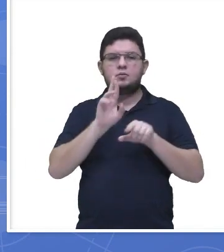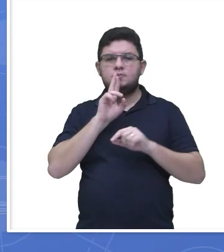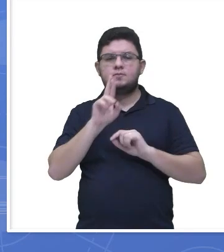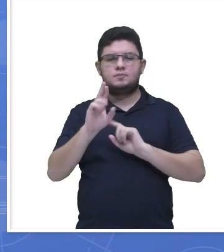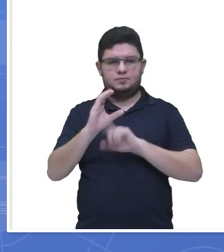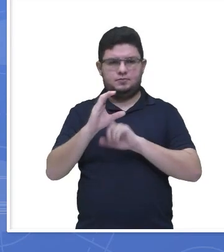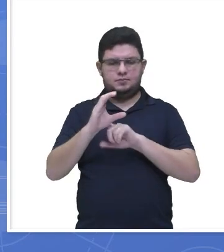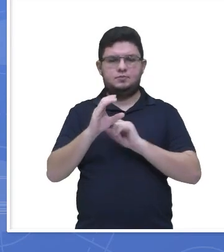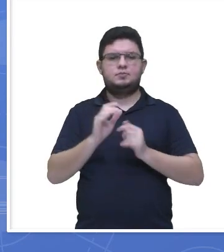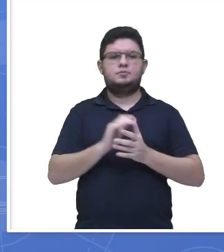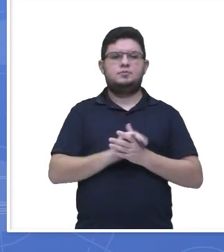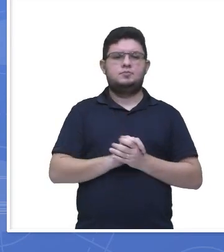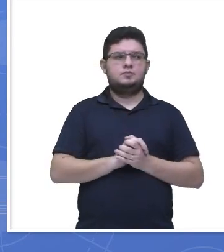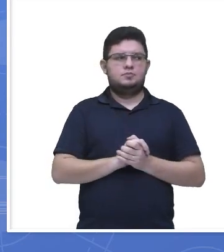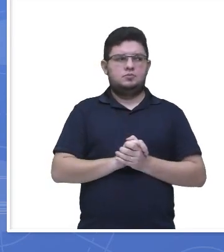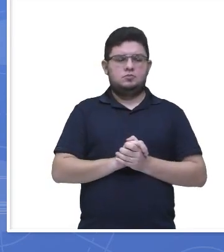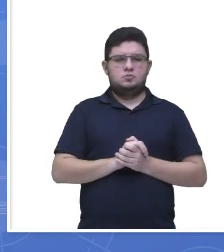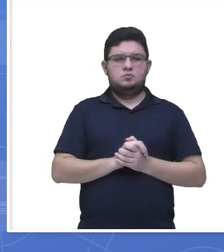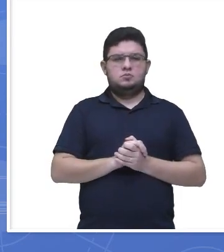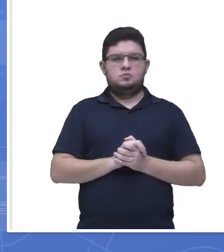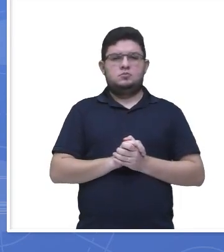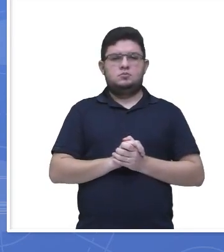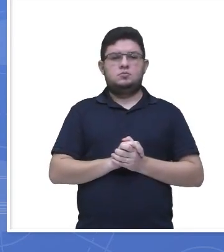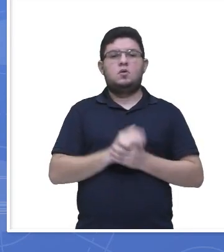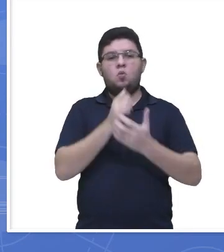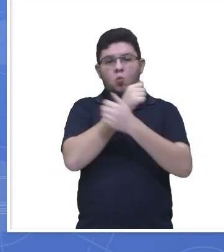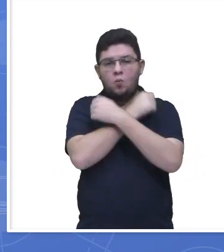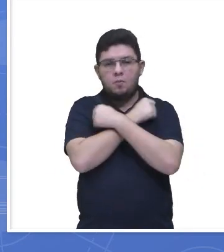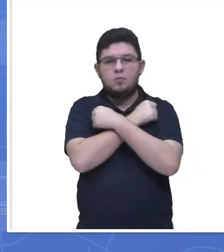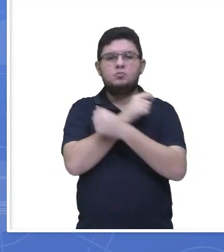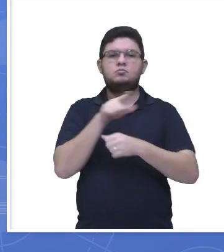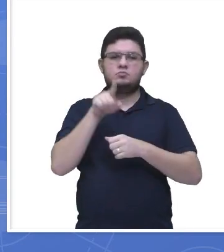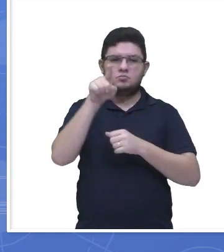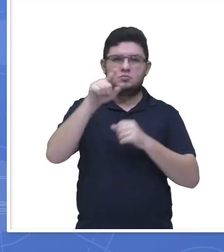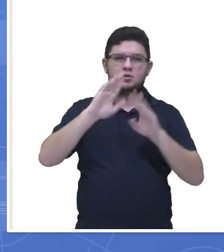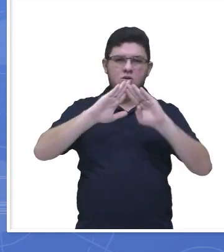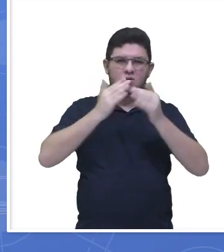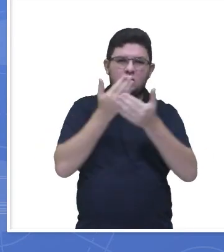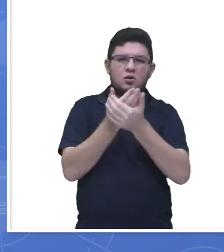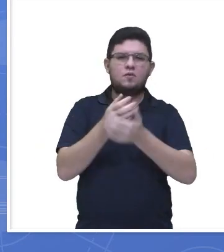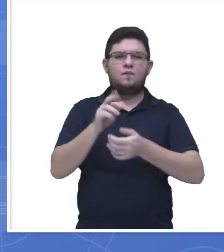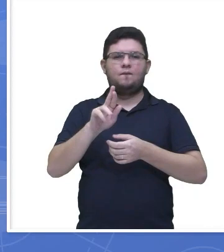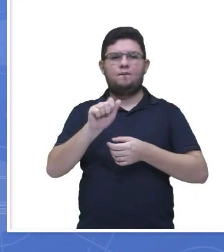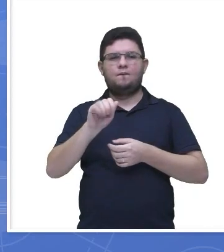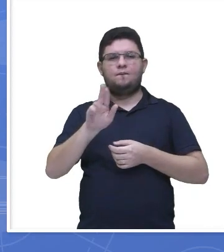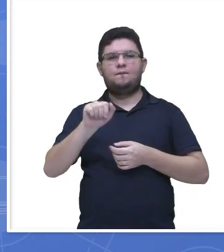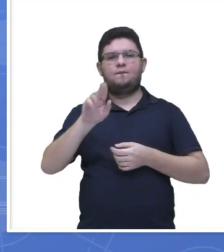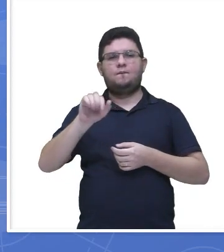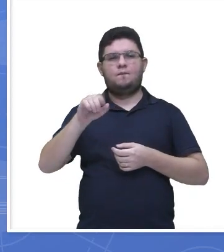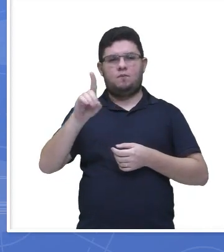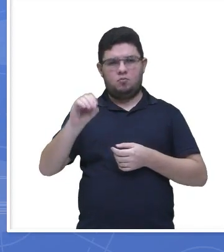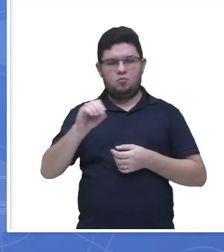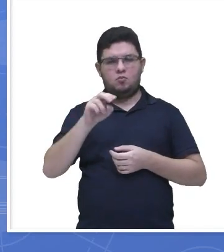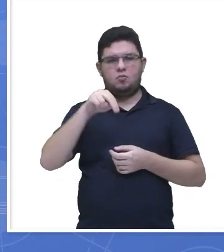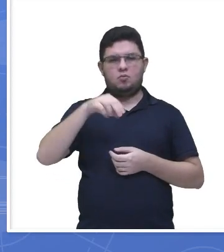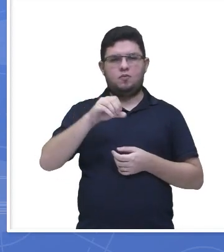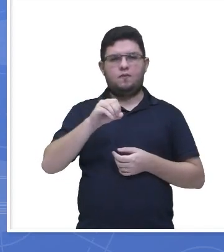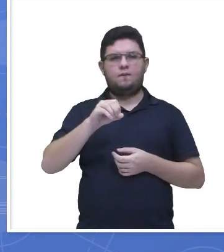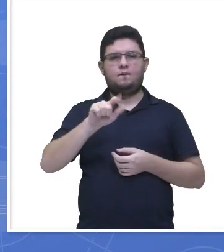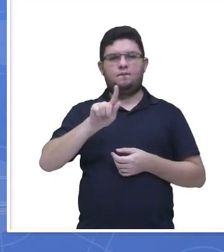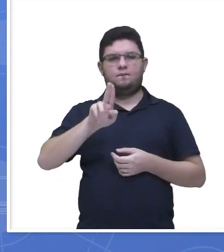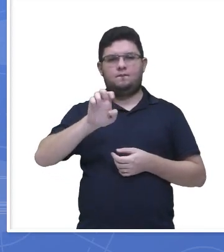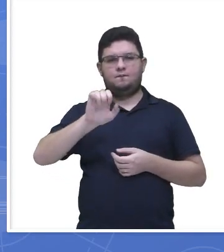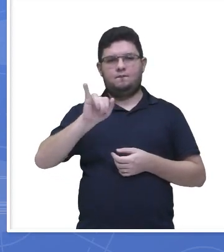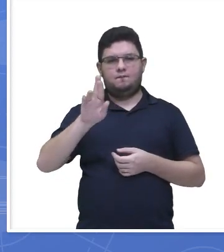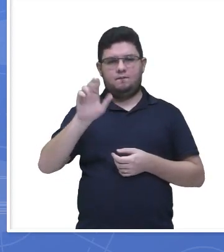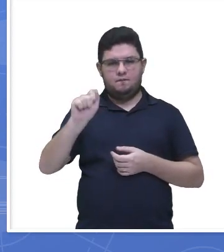aí Raimundo Gomes de Nogueira. Um abraço para todos. Thaisa, apostando também na letra C. Aí nós temos a